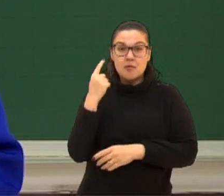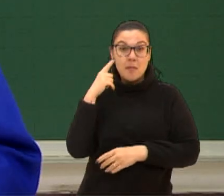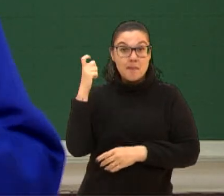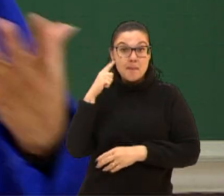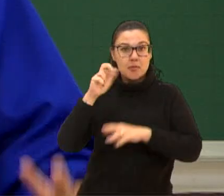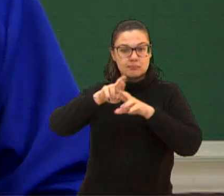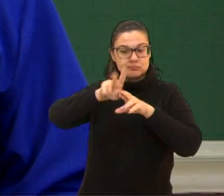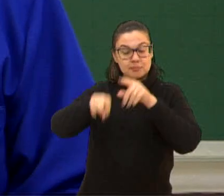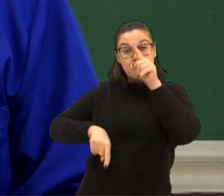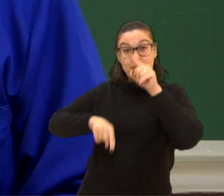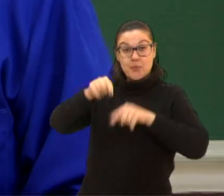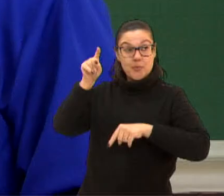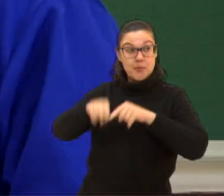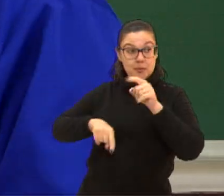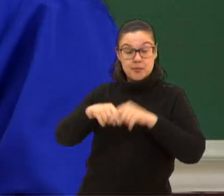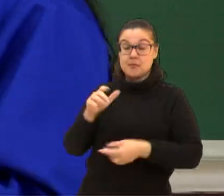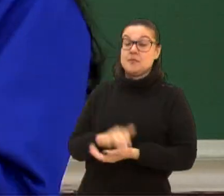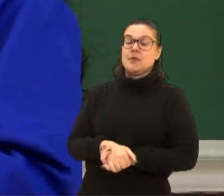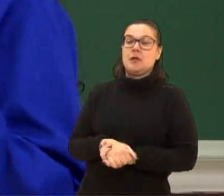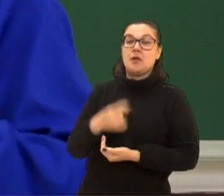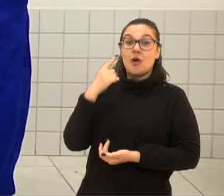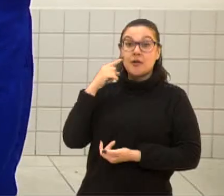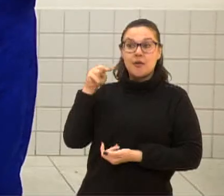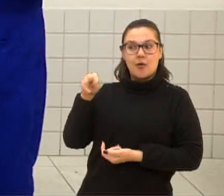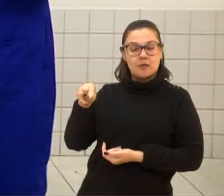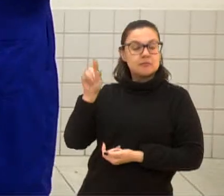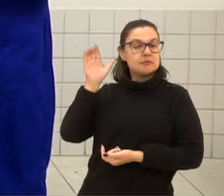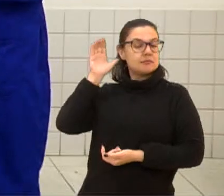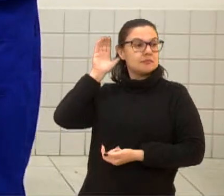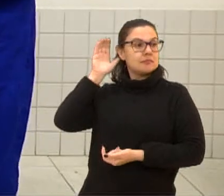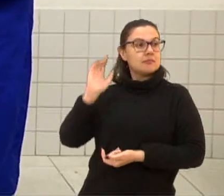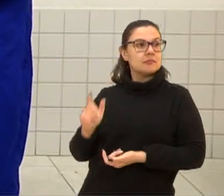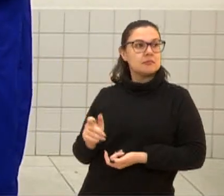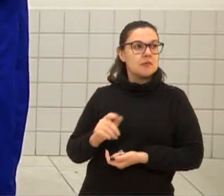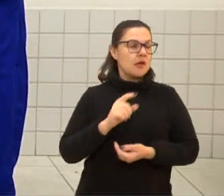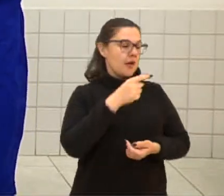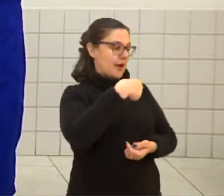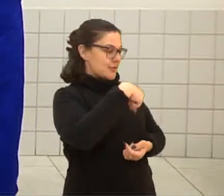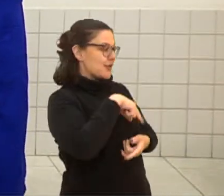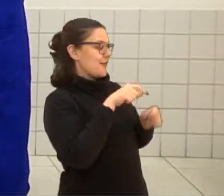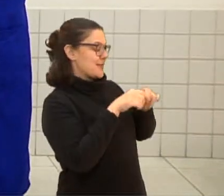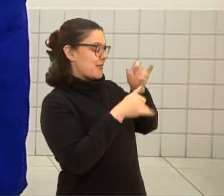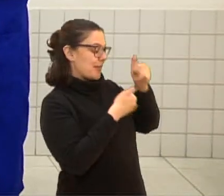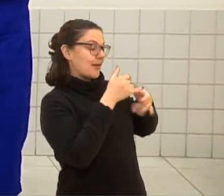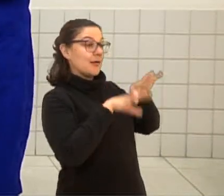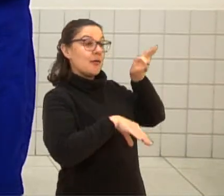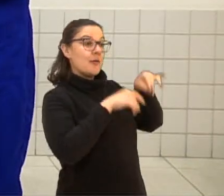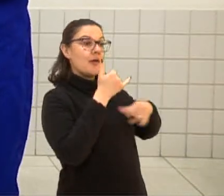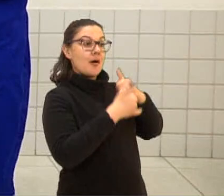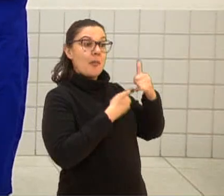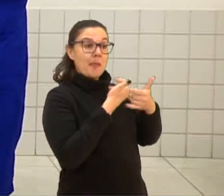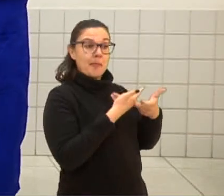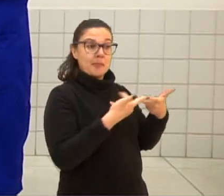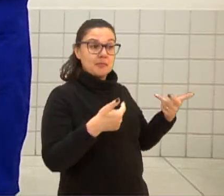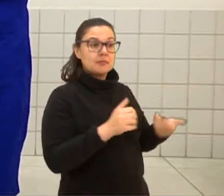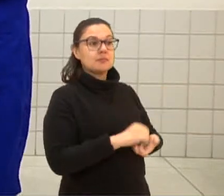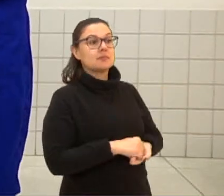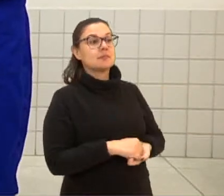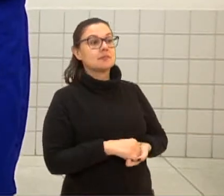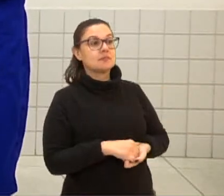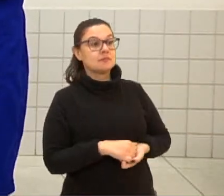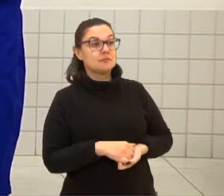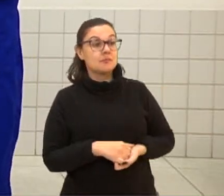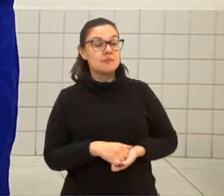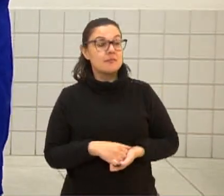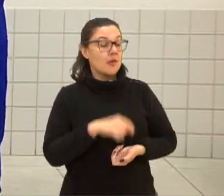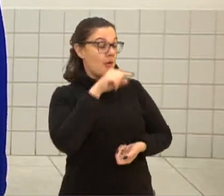sons de diversos objetos, né? Então, a gente tem alguns exemplos aqui. A gente fez uma encenação e eu fiquei fazendo os barulhos, né?